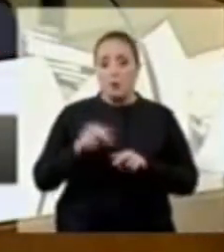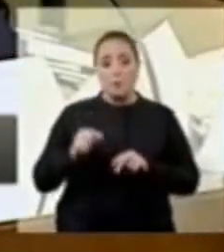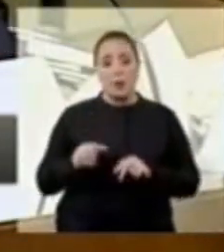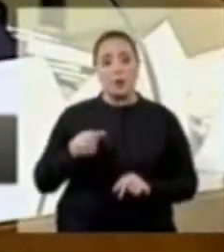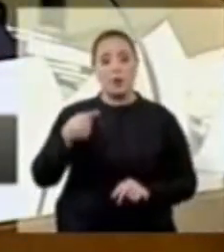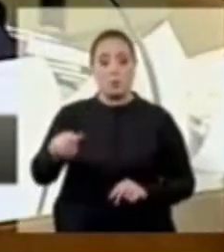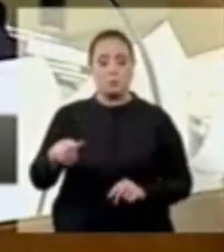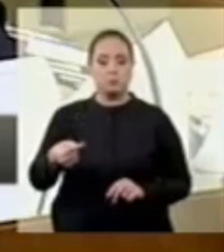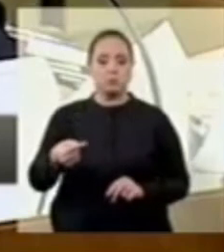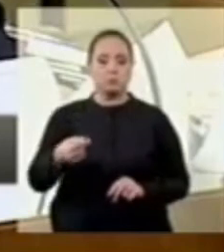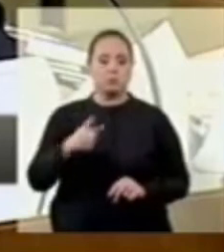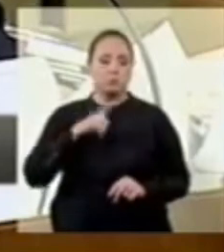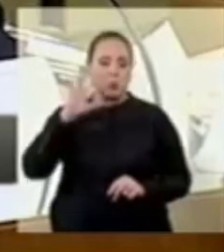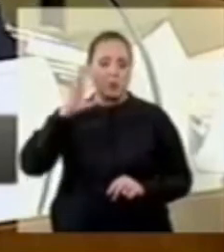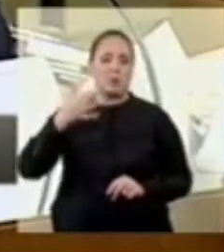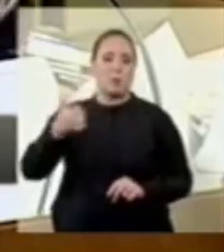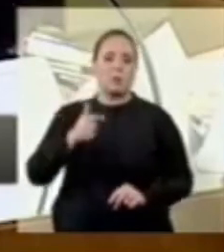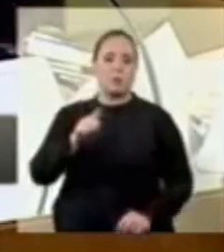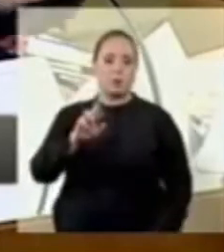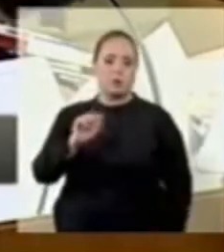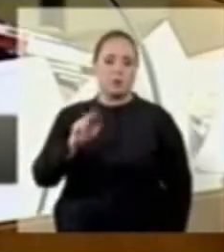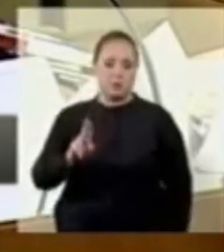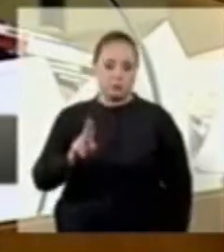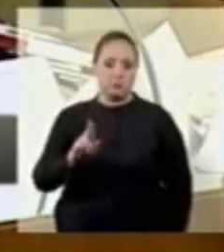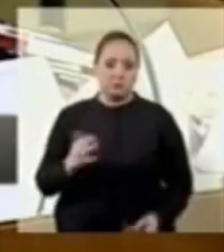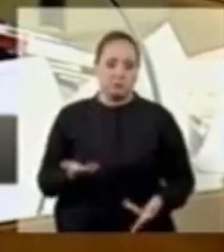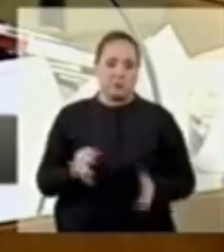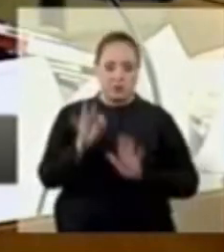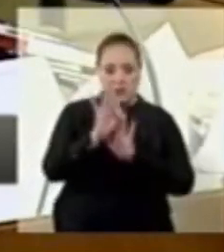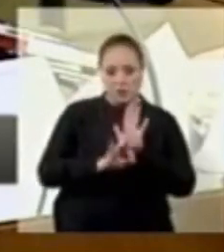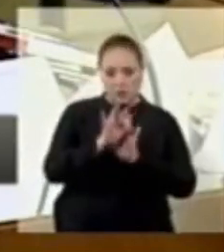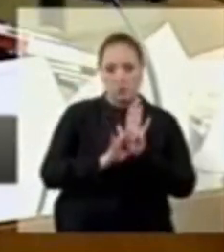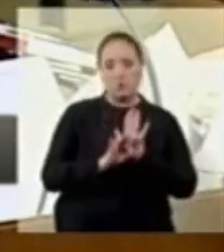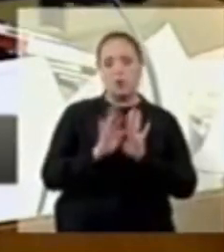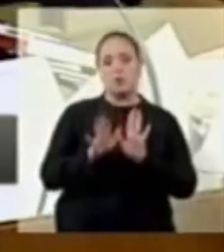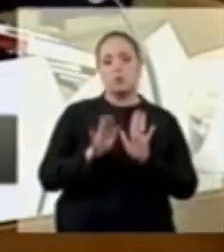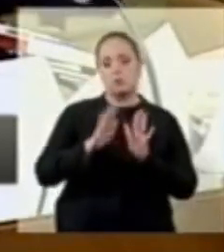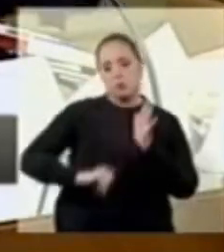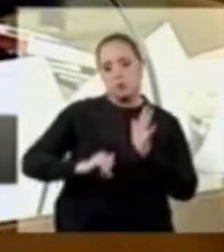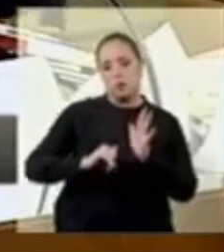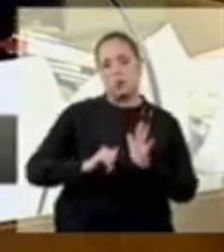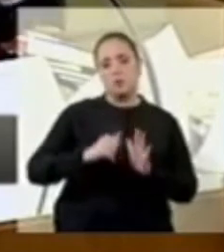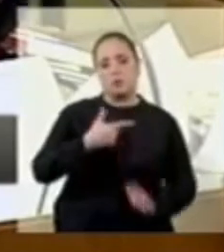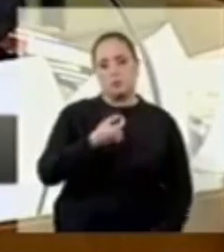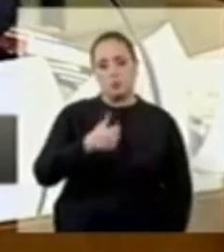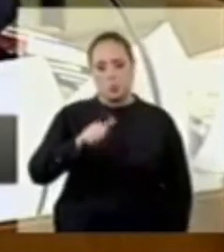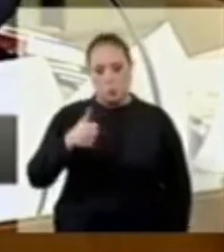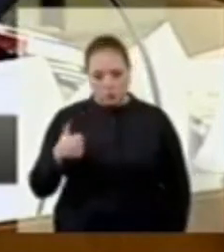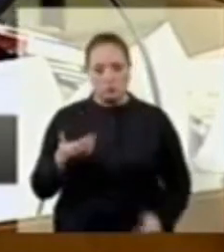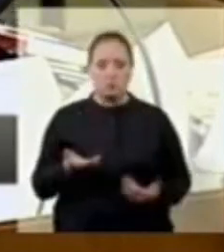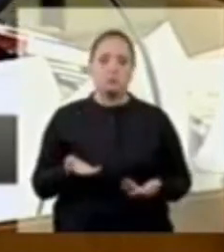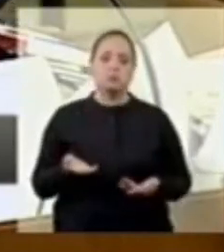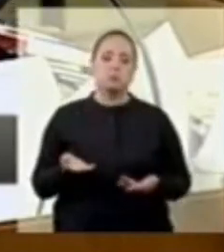decisão de primeiro grau esse dispositivo veio a ser formalmente revogada em 2011 e de fato foi